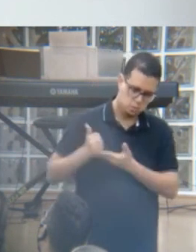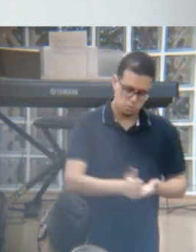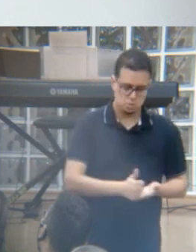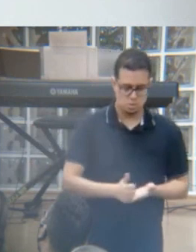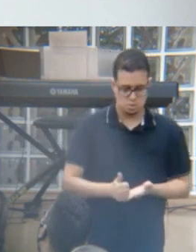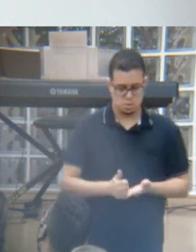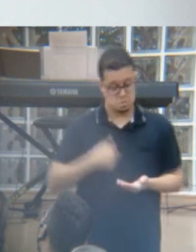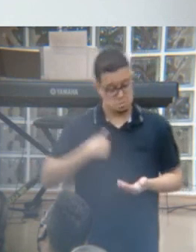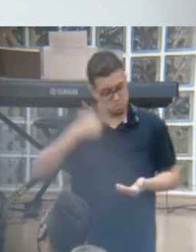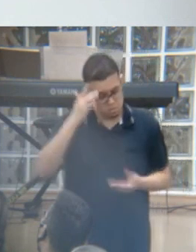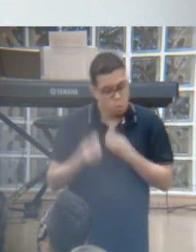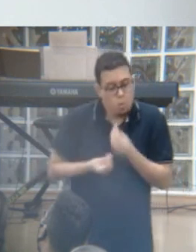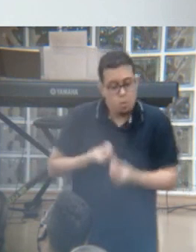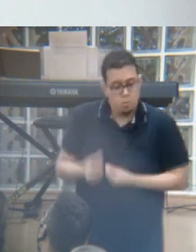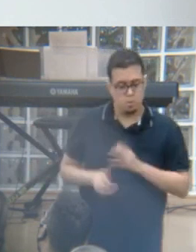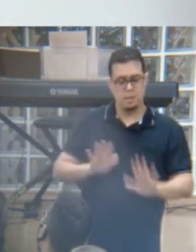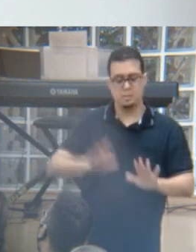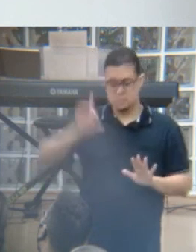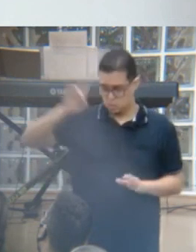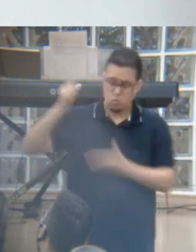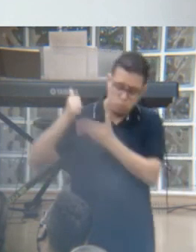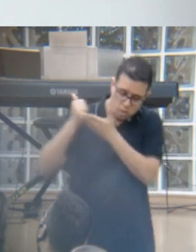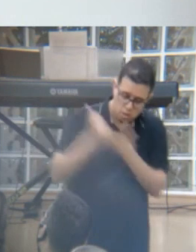nossa oração, Ele está vendo o nosso clamor,